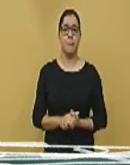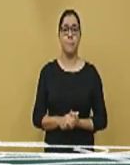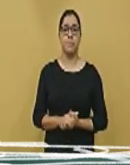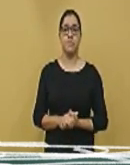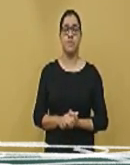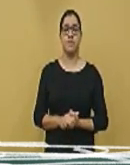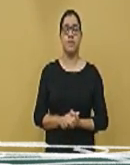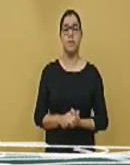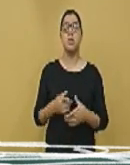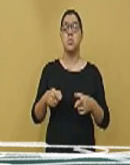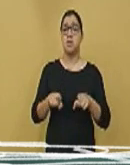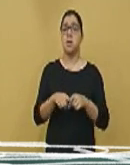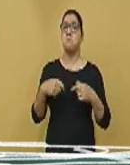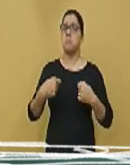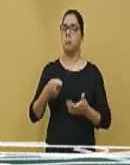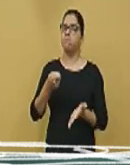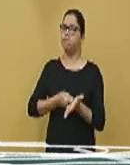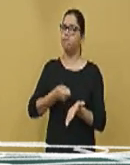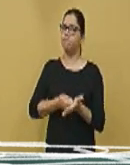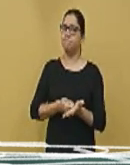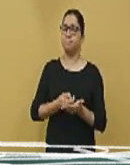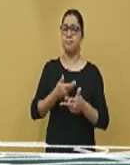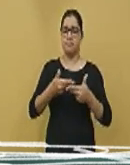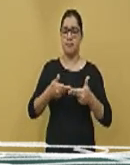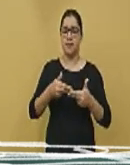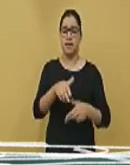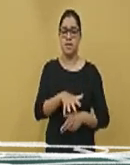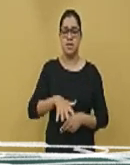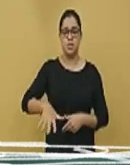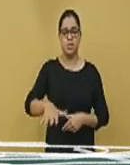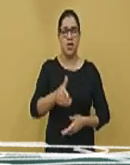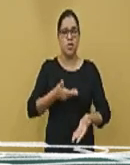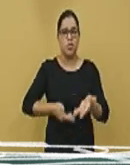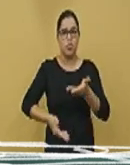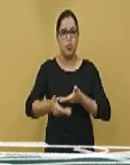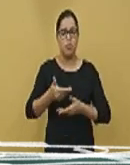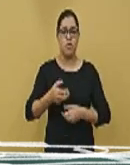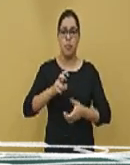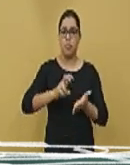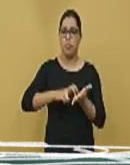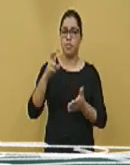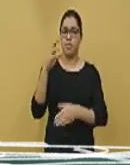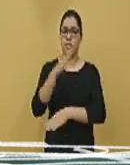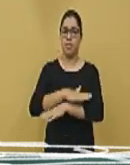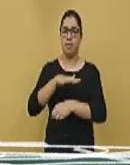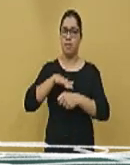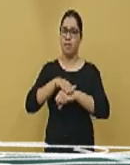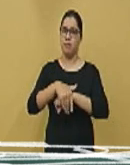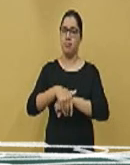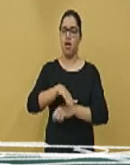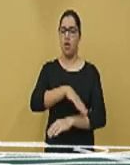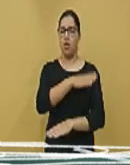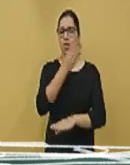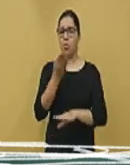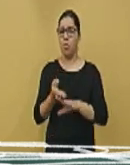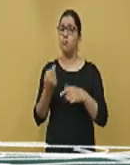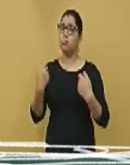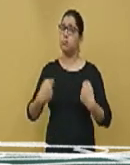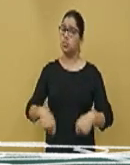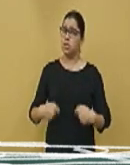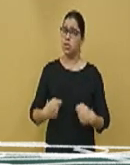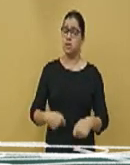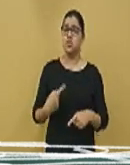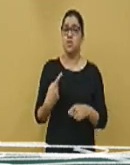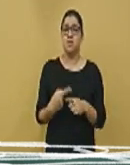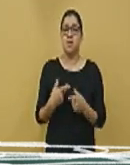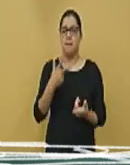Temos que garantir o funcionamento do centro de convivência nos três períodos, pois os alunos ficam limitados a